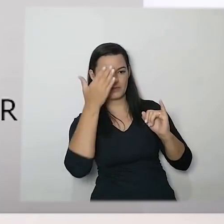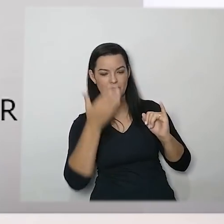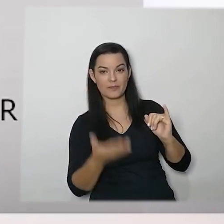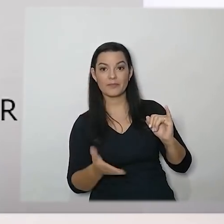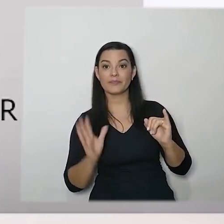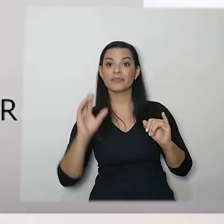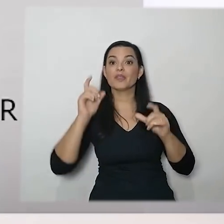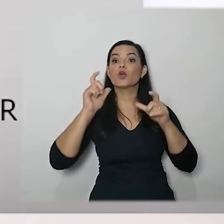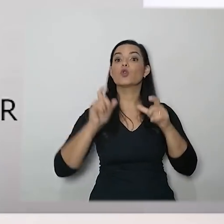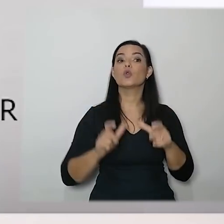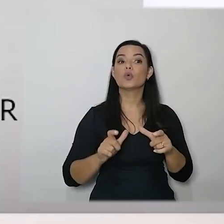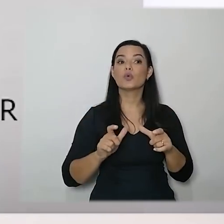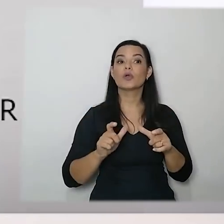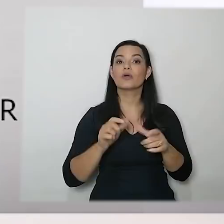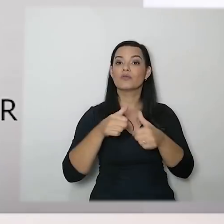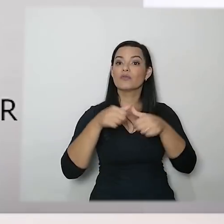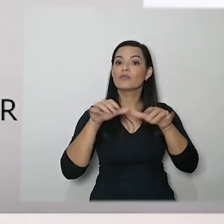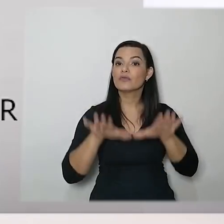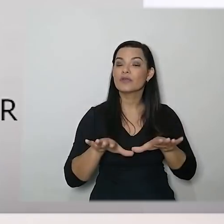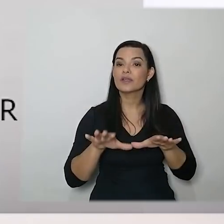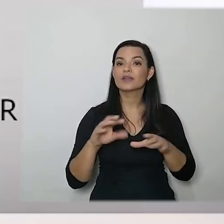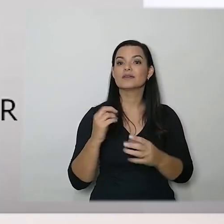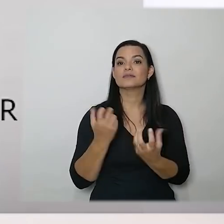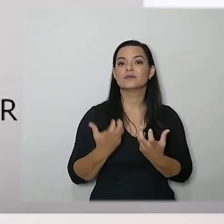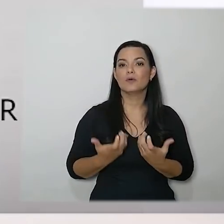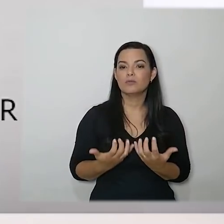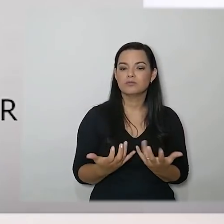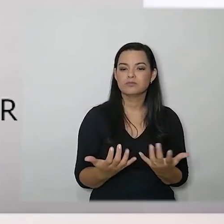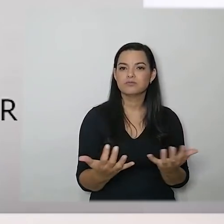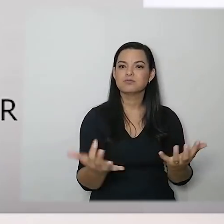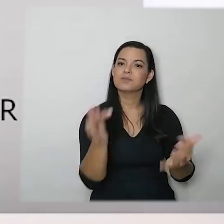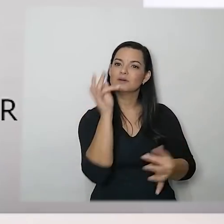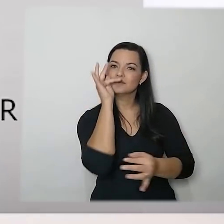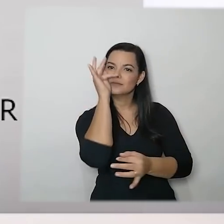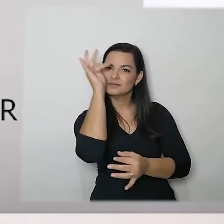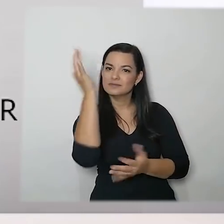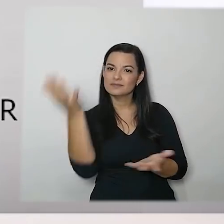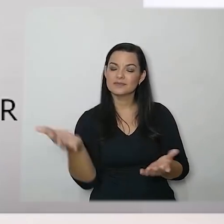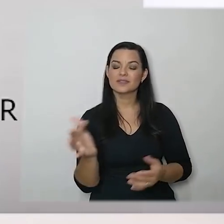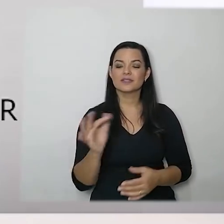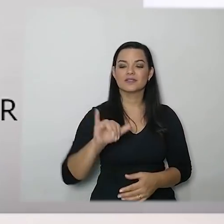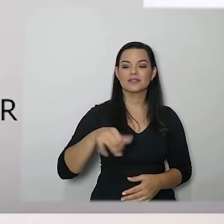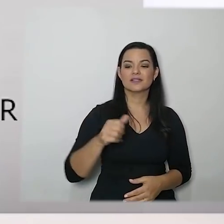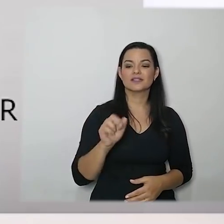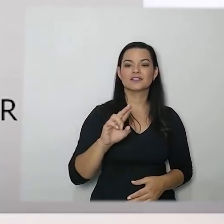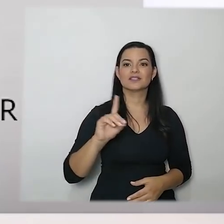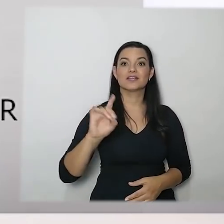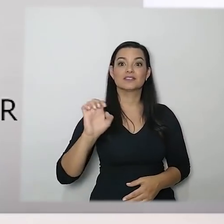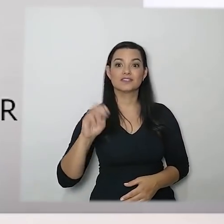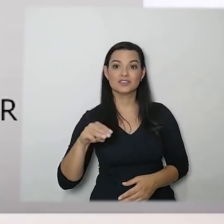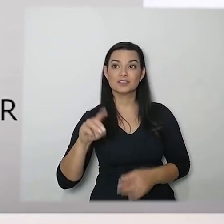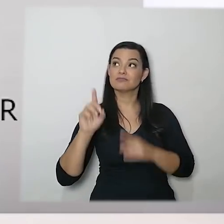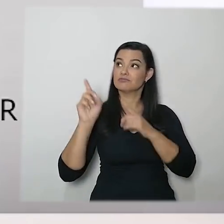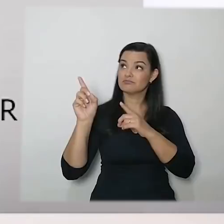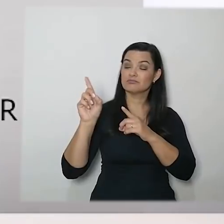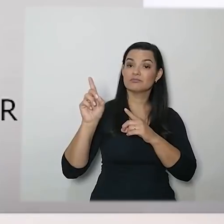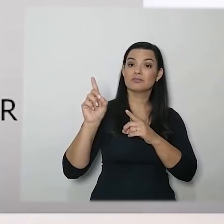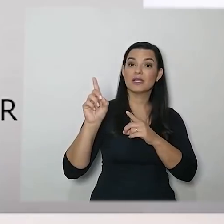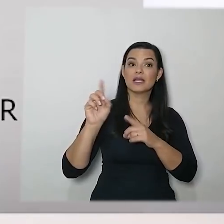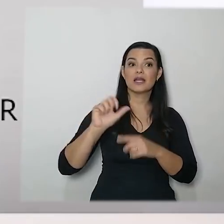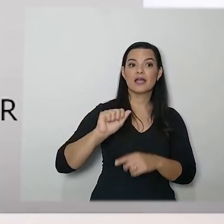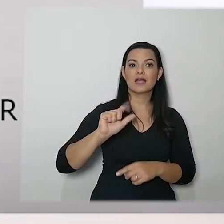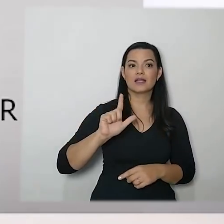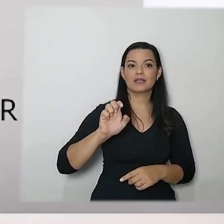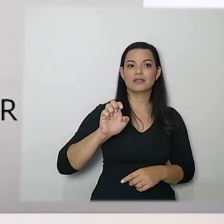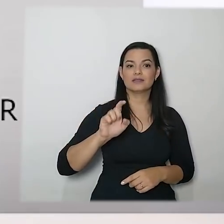jardim, ela é feita de aço. Alexandre Calder usa materiais pesados, né,